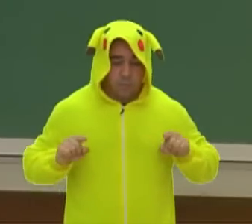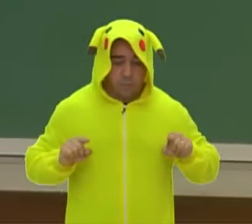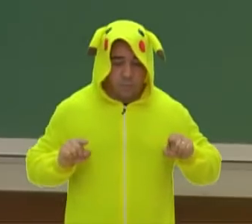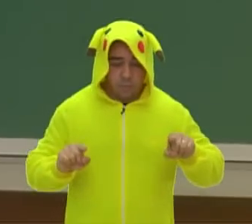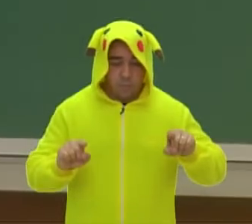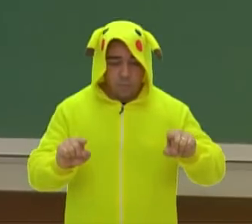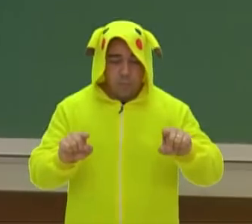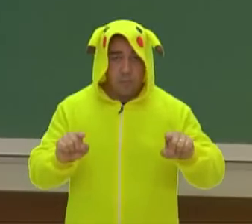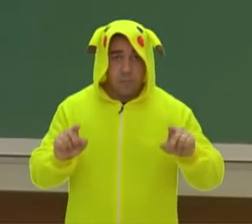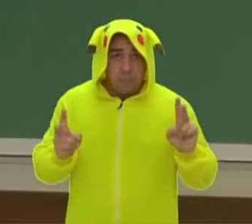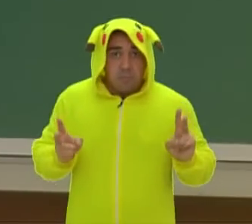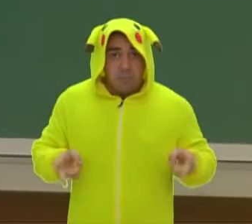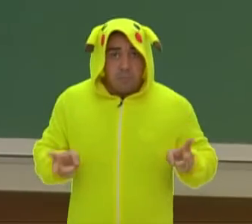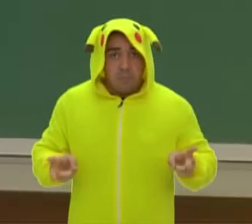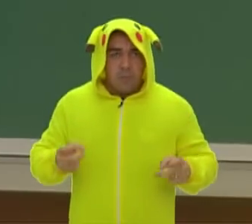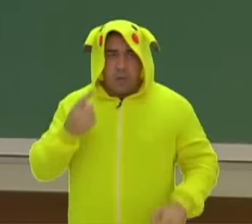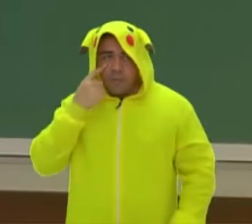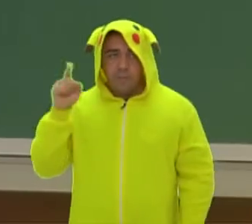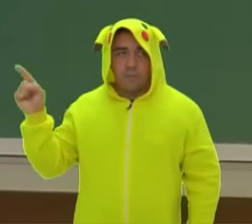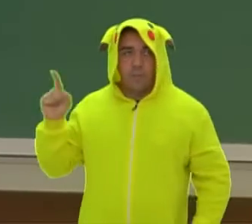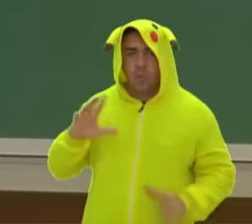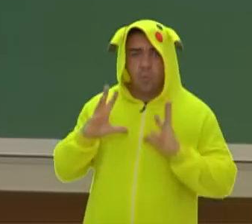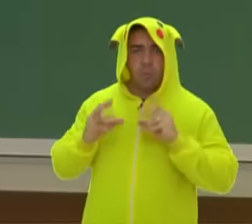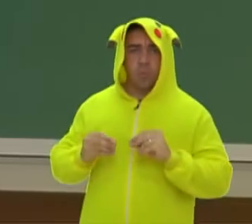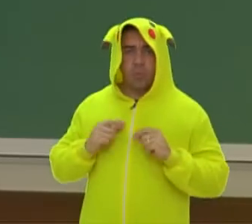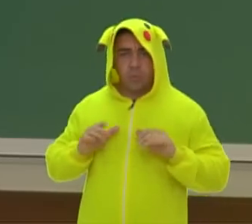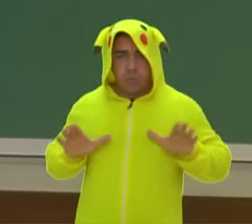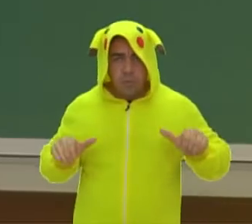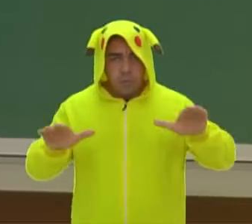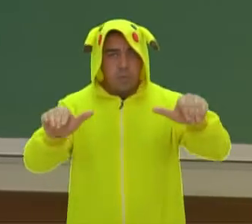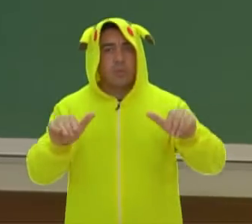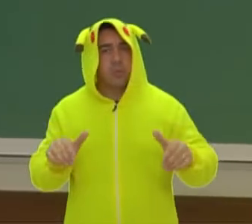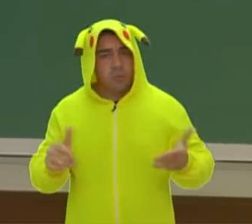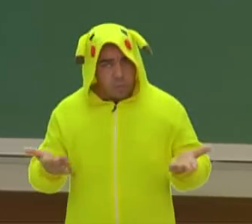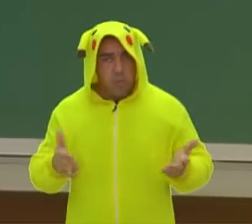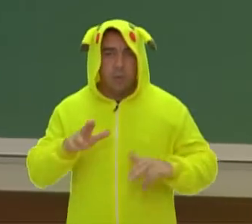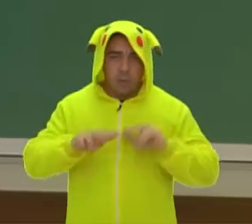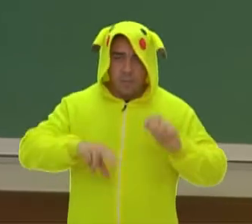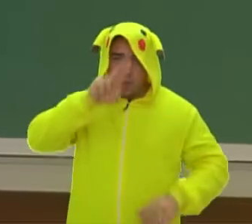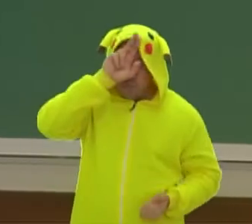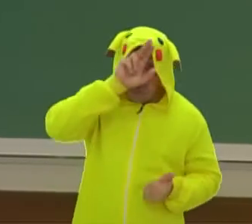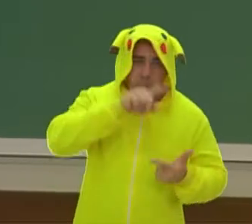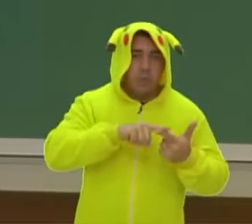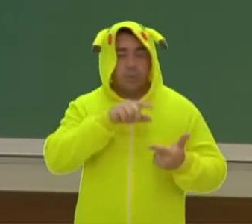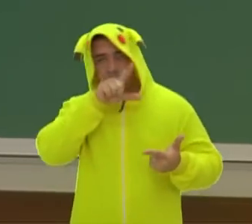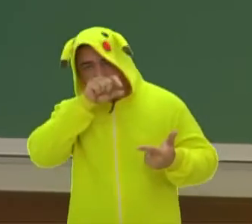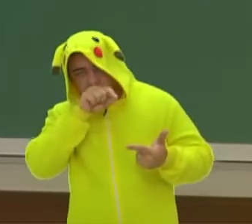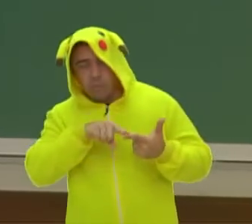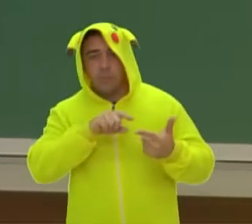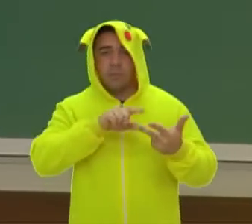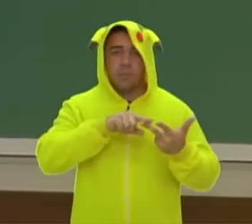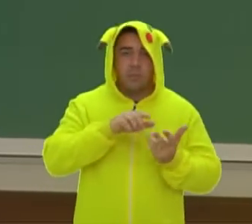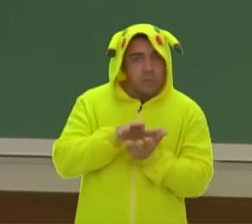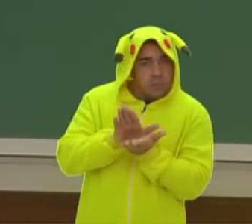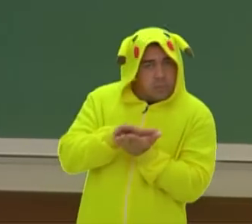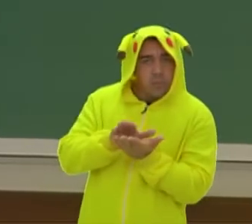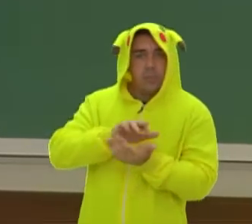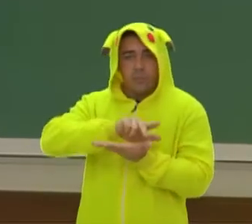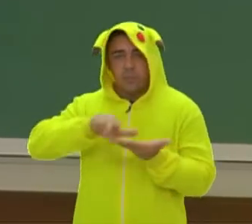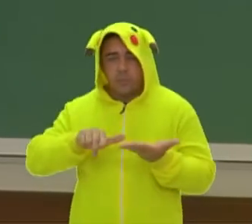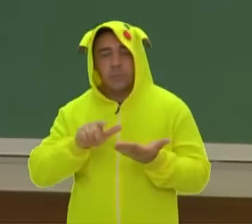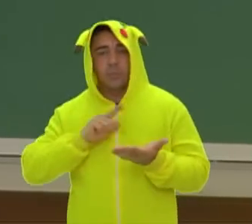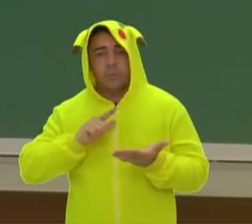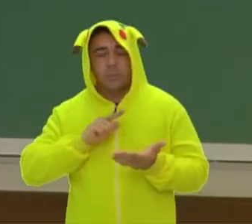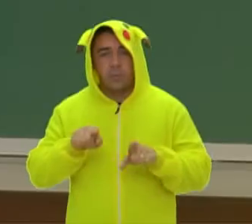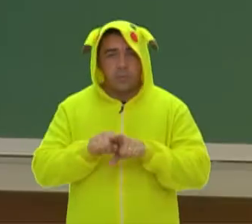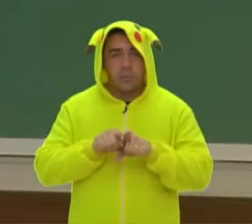comuns. Por exemplo, ali, todos aqueles pokémons têm asas, né? E alguns são associados ali a insetos, a aves, a répteis, né? A